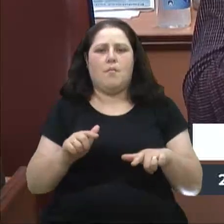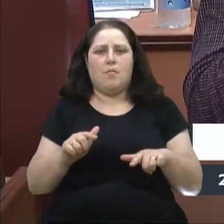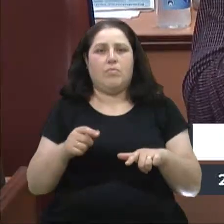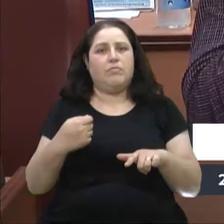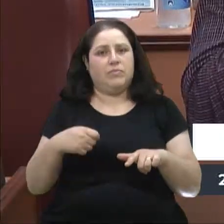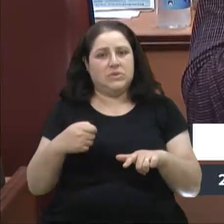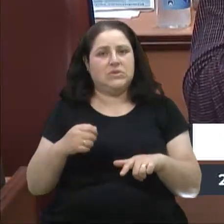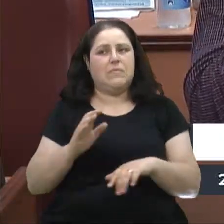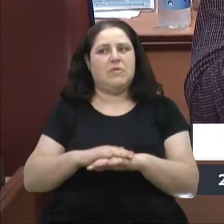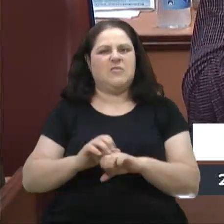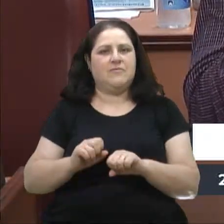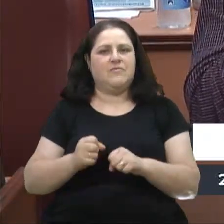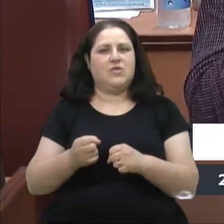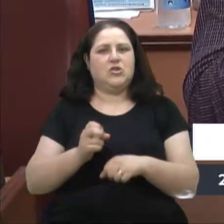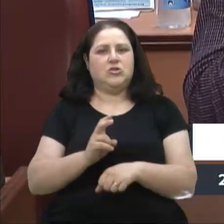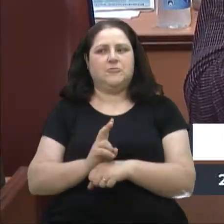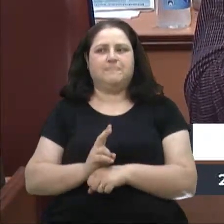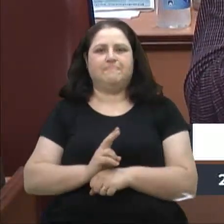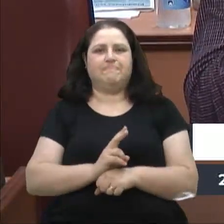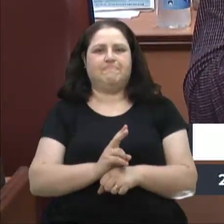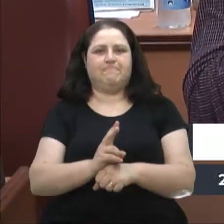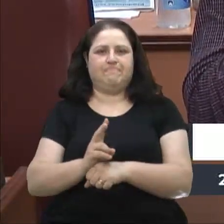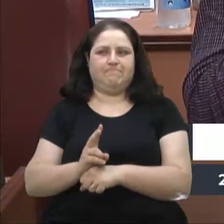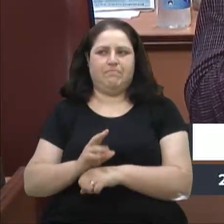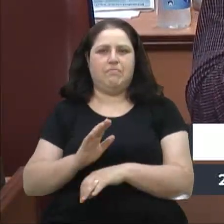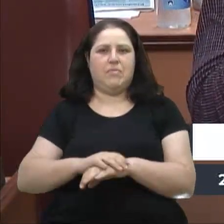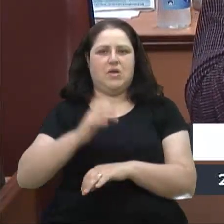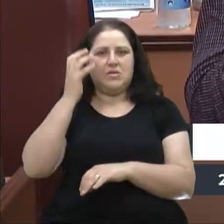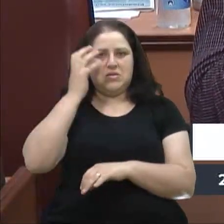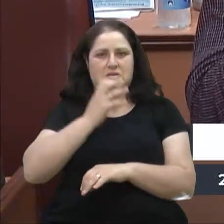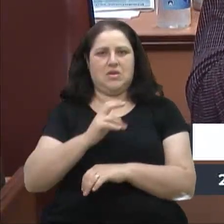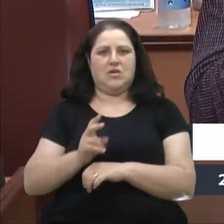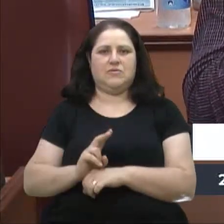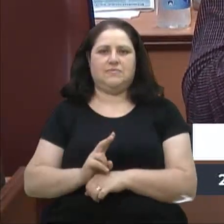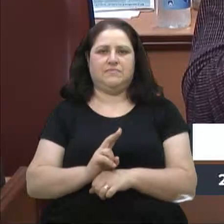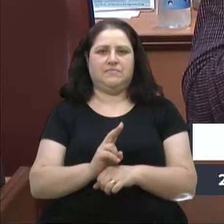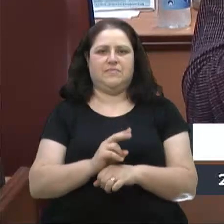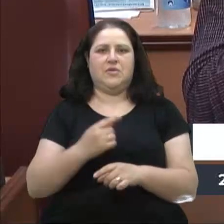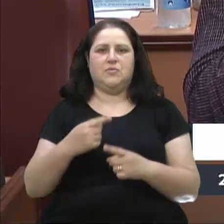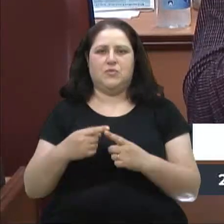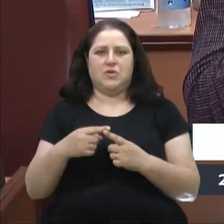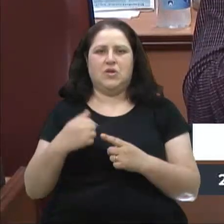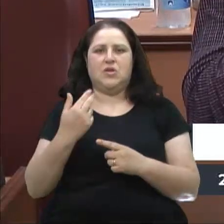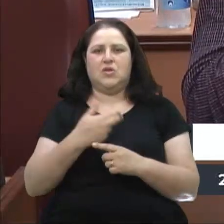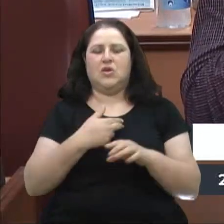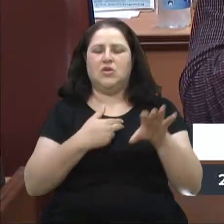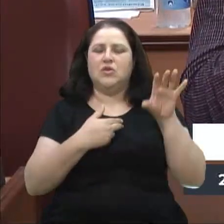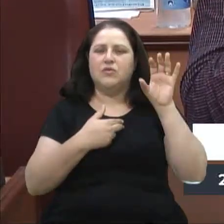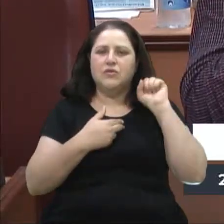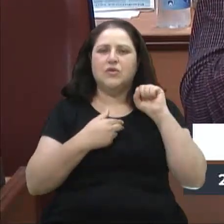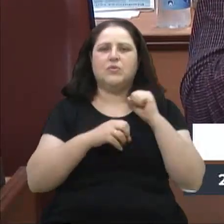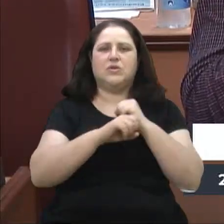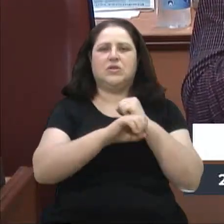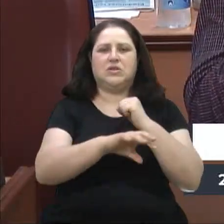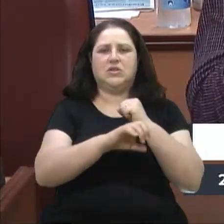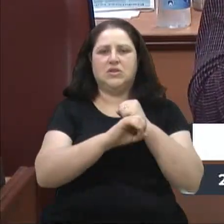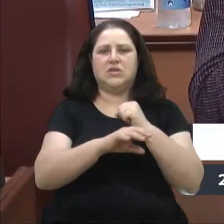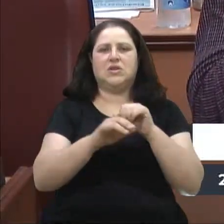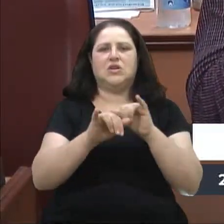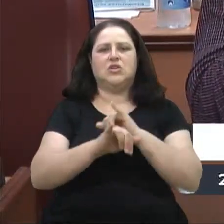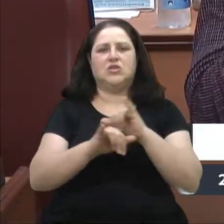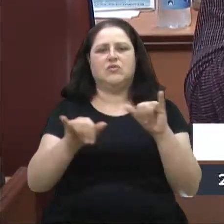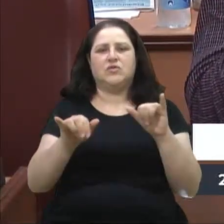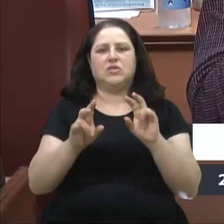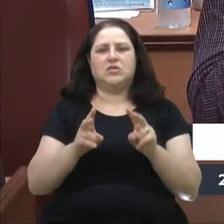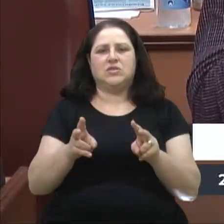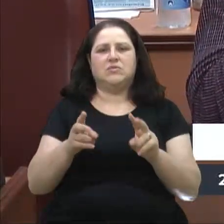acontecer com mais frequência, com mais seriedade, porque a gente ouve a imprensa e a divulgação sempre